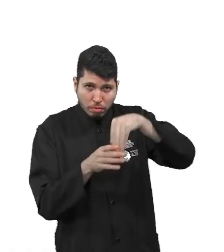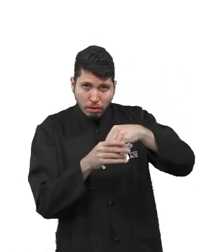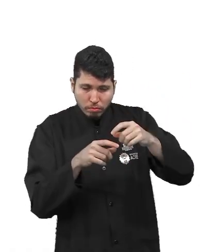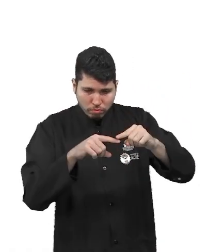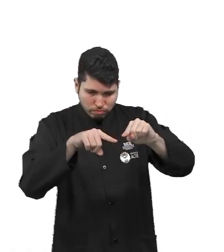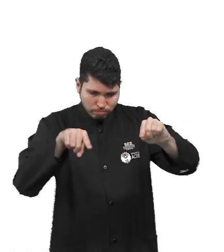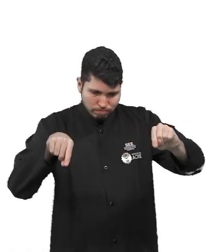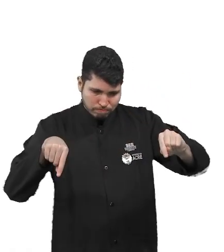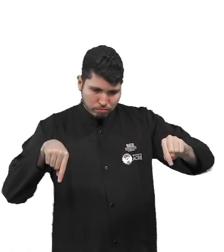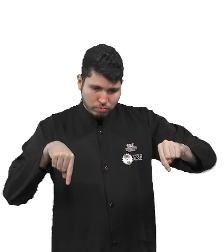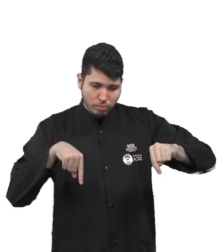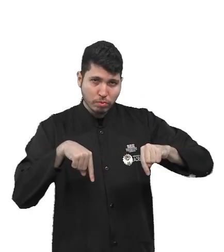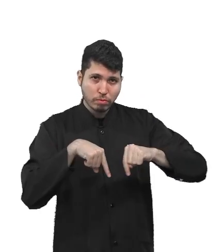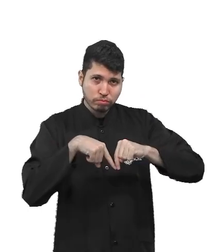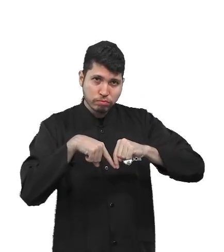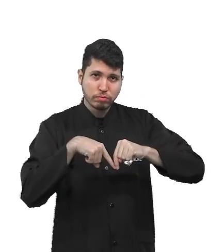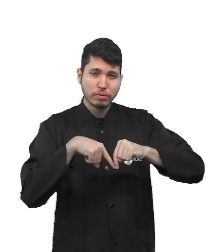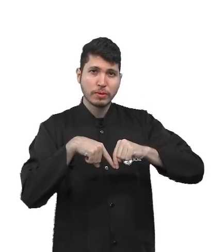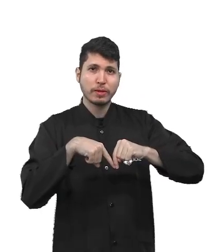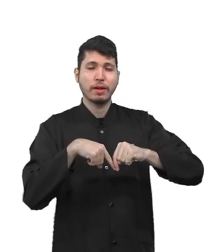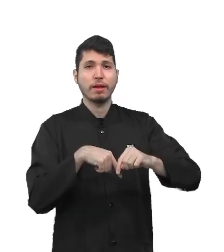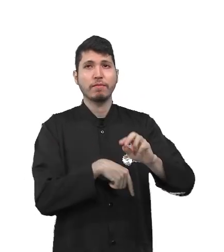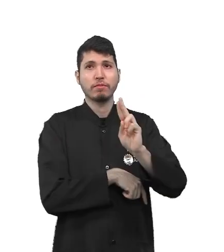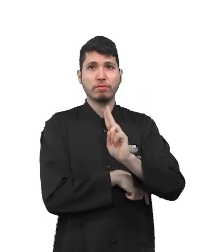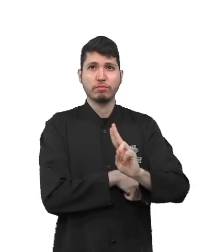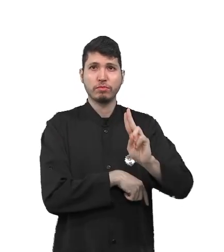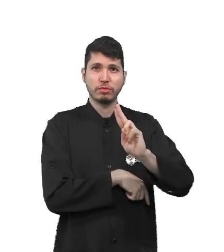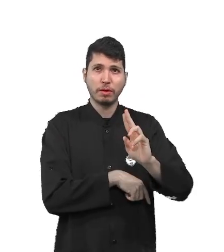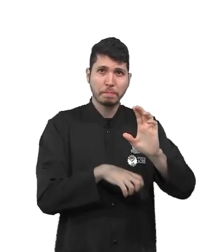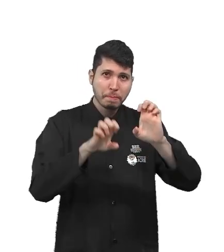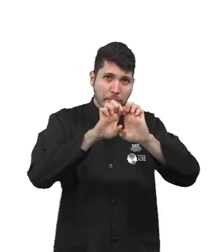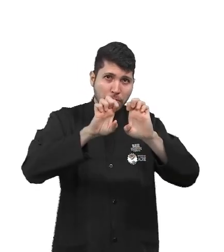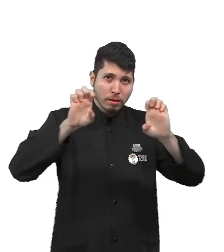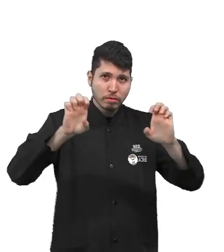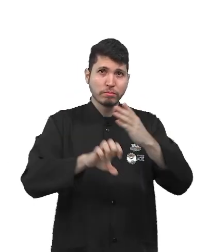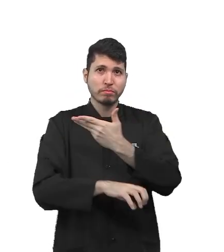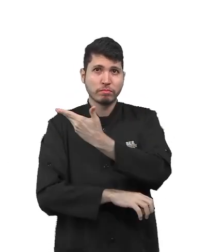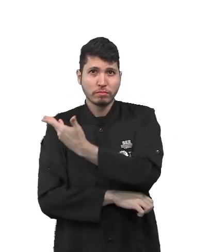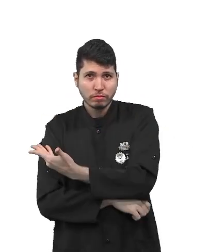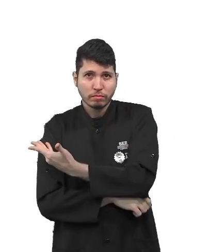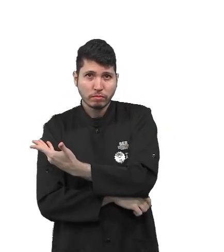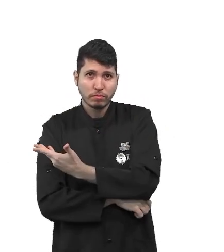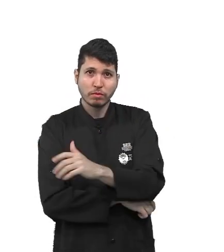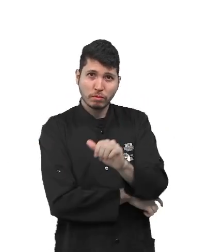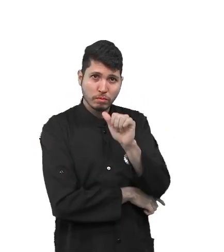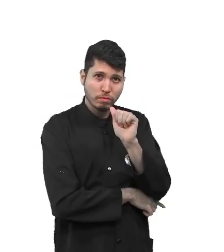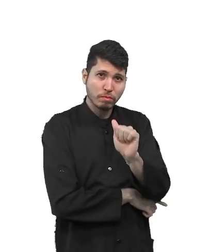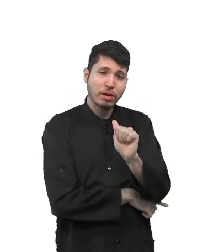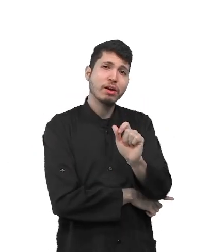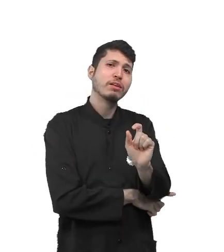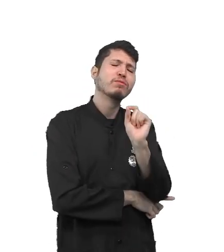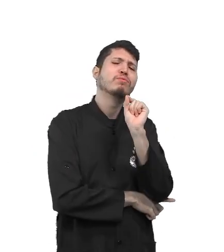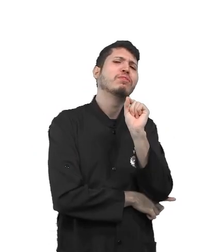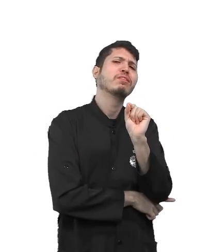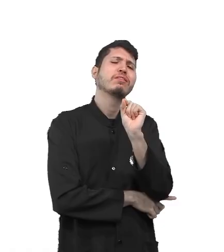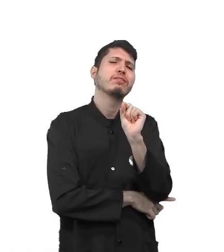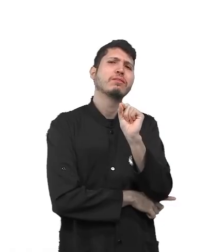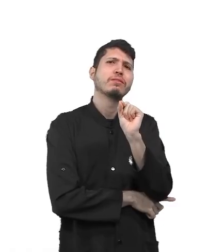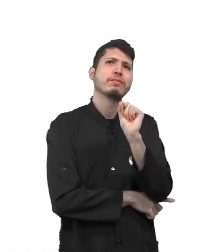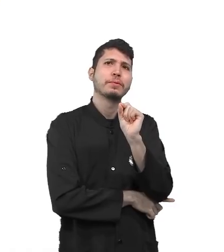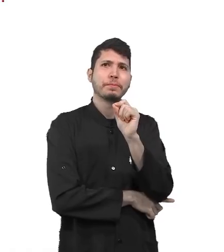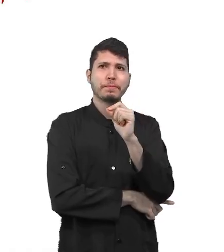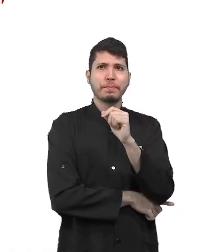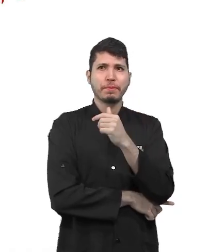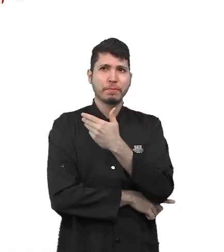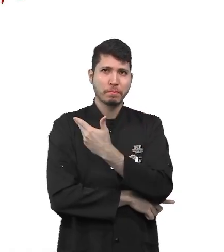Celsius, é dada pela expressão. Aí você tem uma equação do segundo grau completa, tá? Onde o A, nesse caso aqui, eu vou colocar aqui para ficar mais fácil para vocês